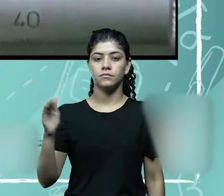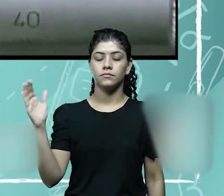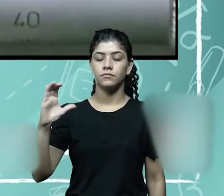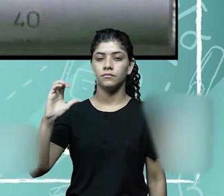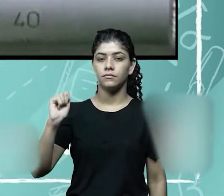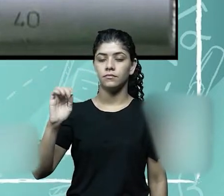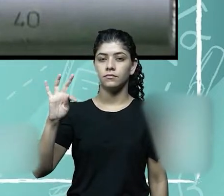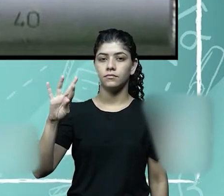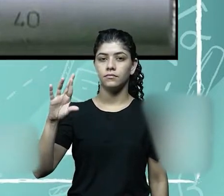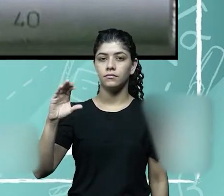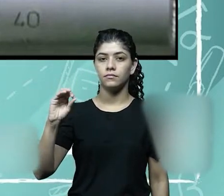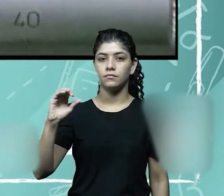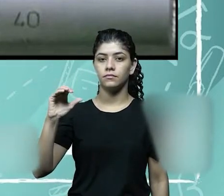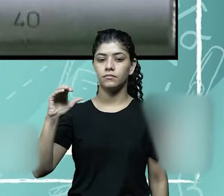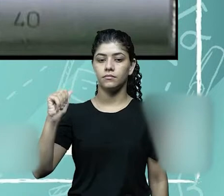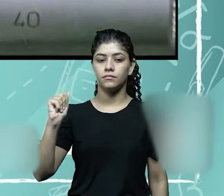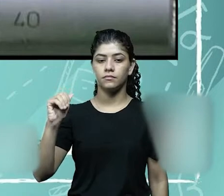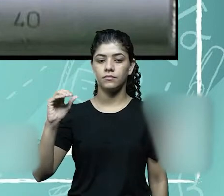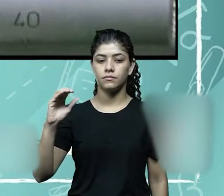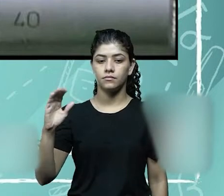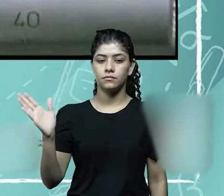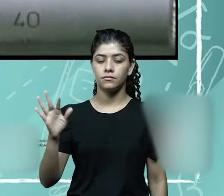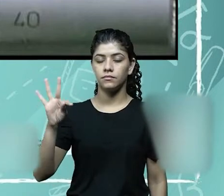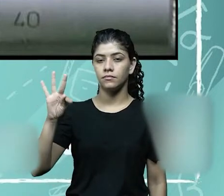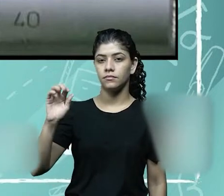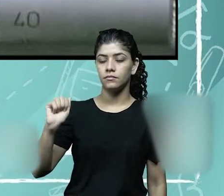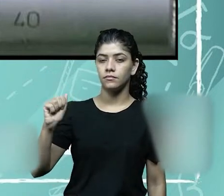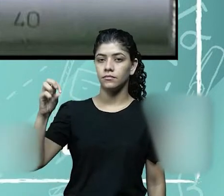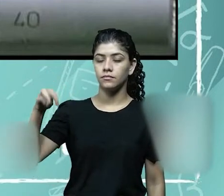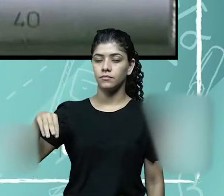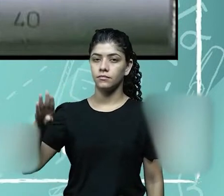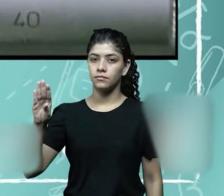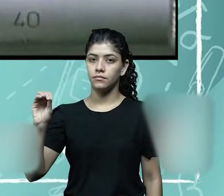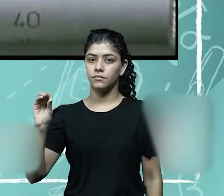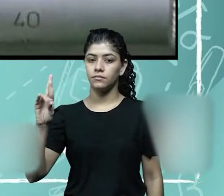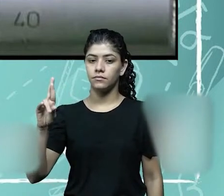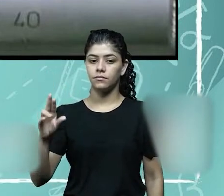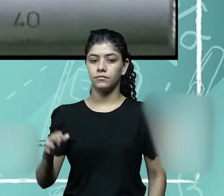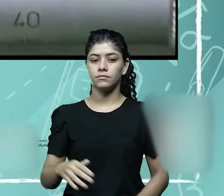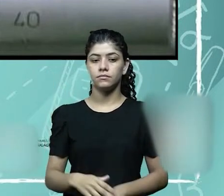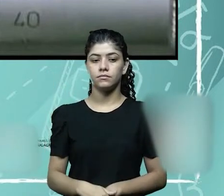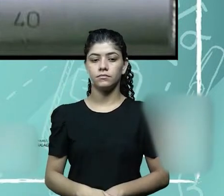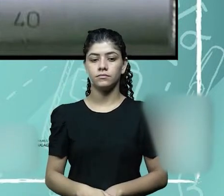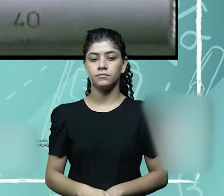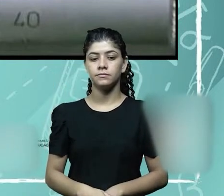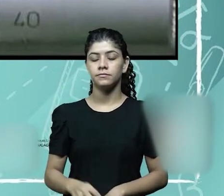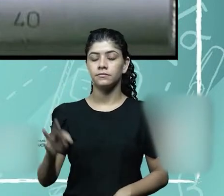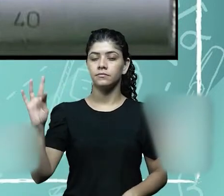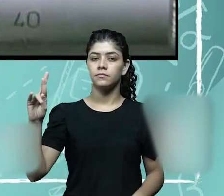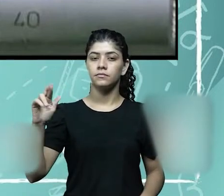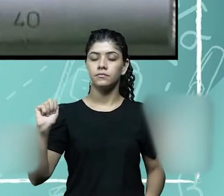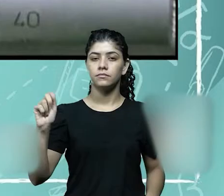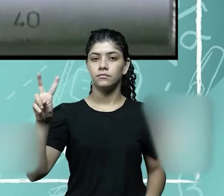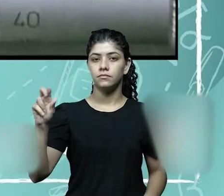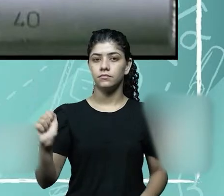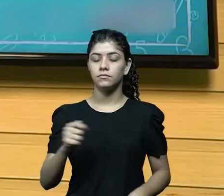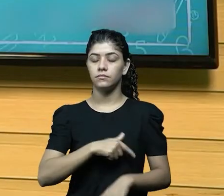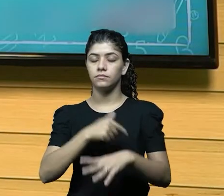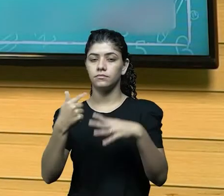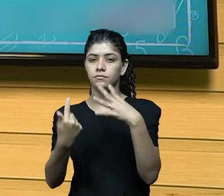catraca, linha de referência e a trava. E o isolante térmico. Então todos esses